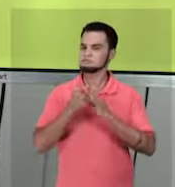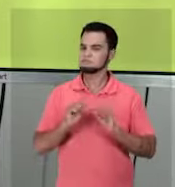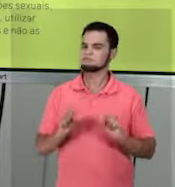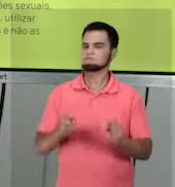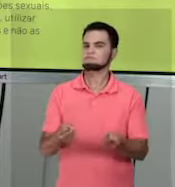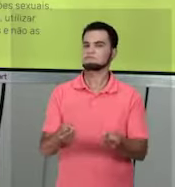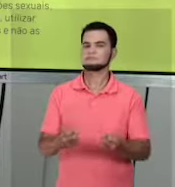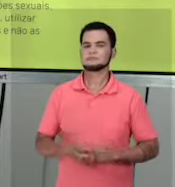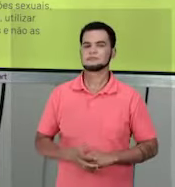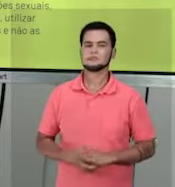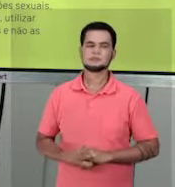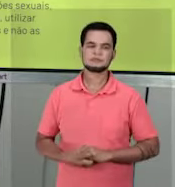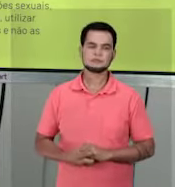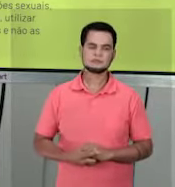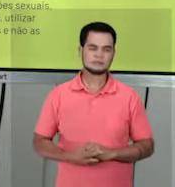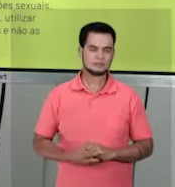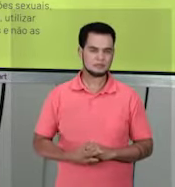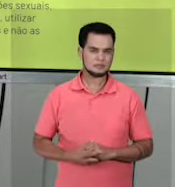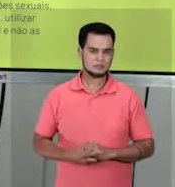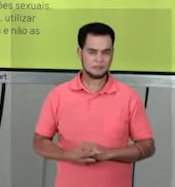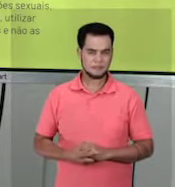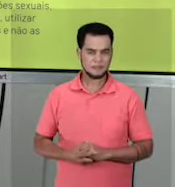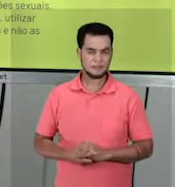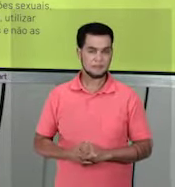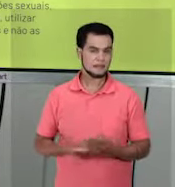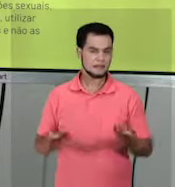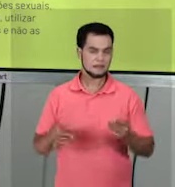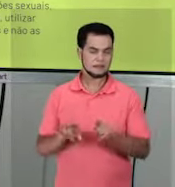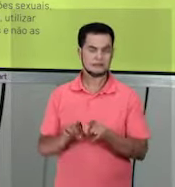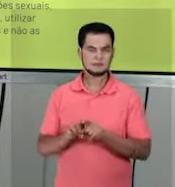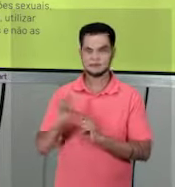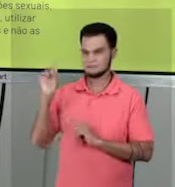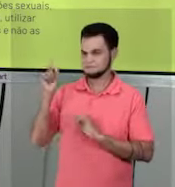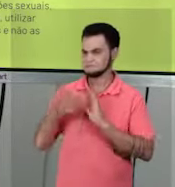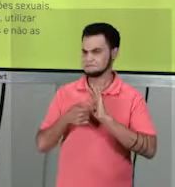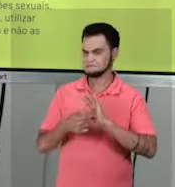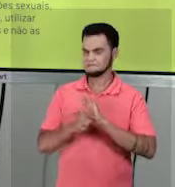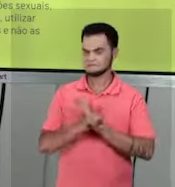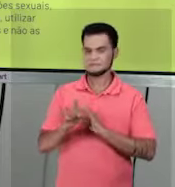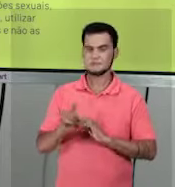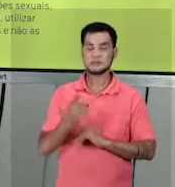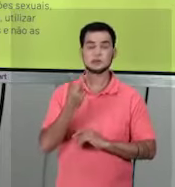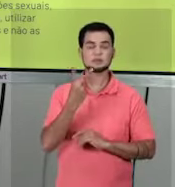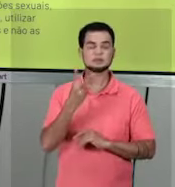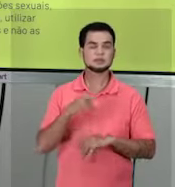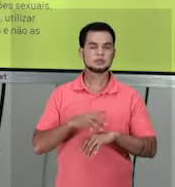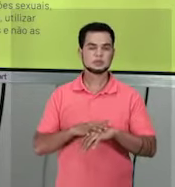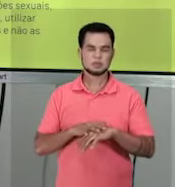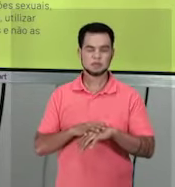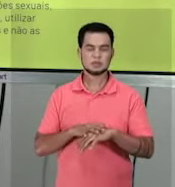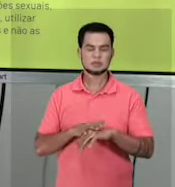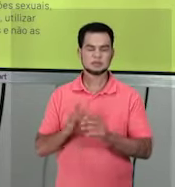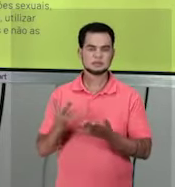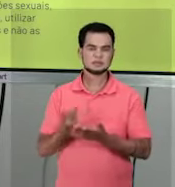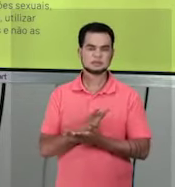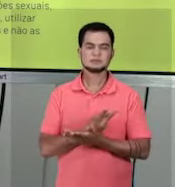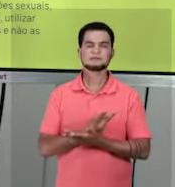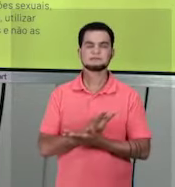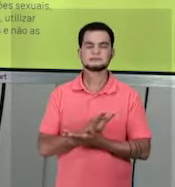doenças. Bom, trouxe também aqui para apresentar para vocês duas doenças que são provocadas, né, que